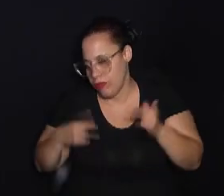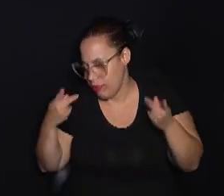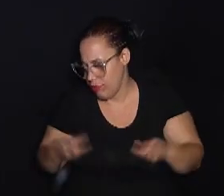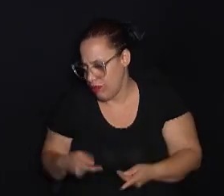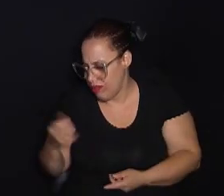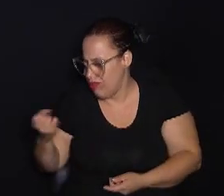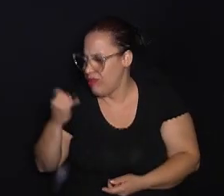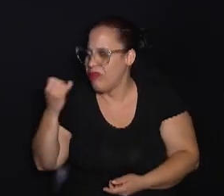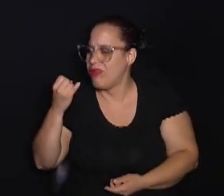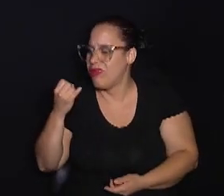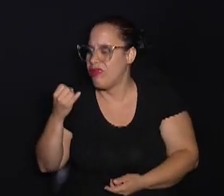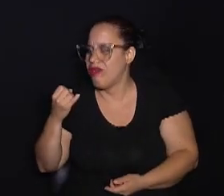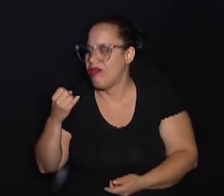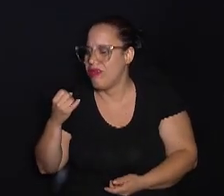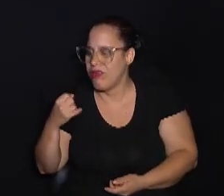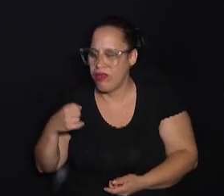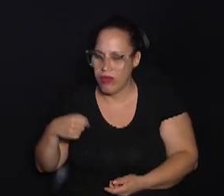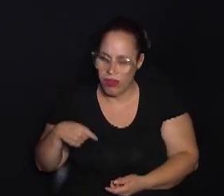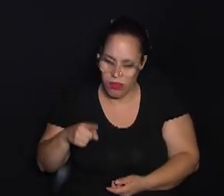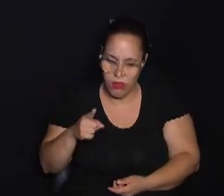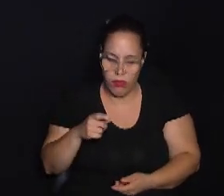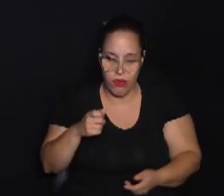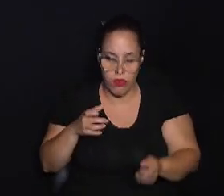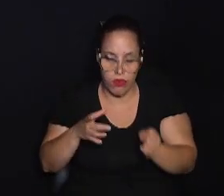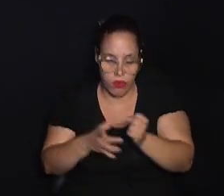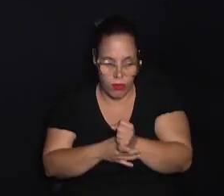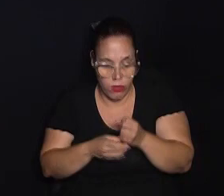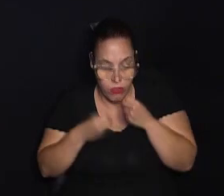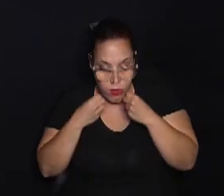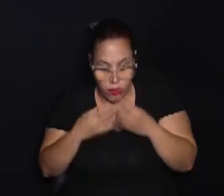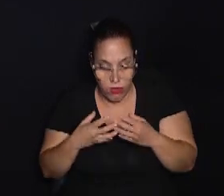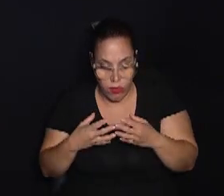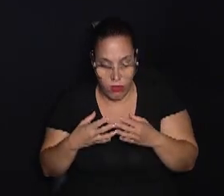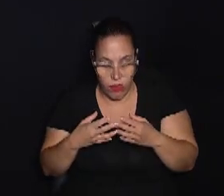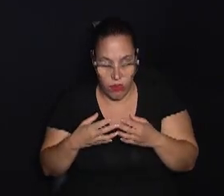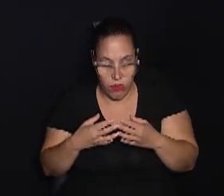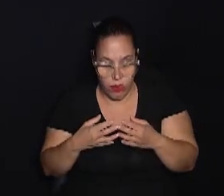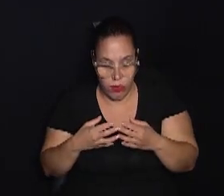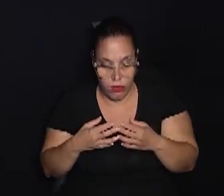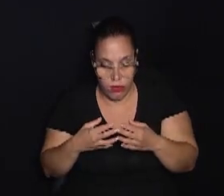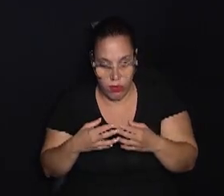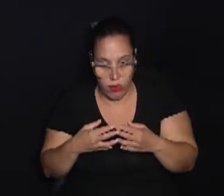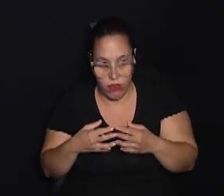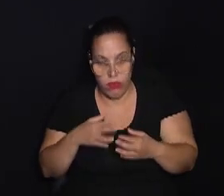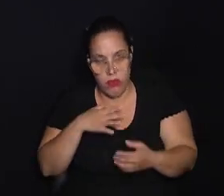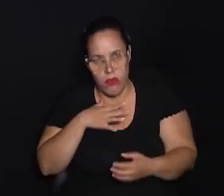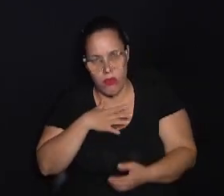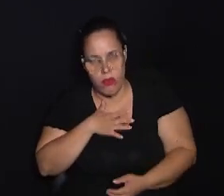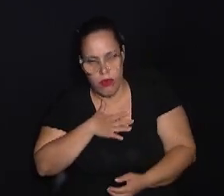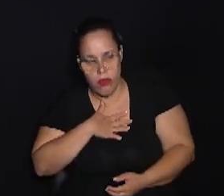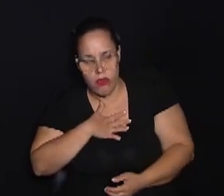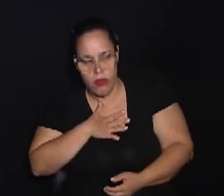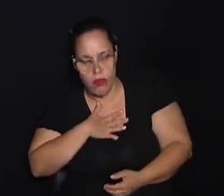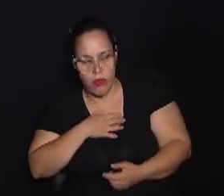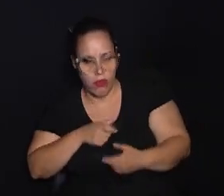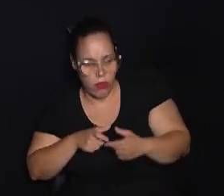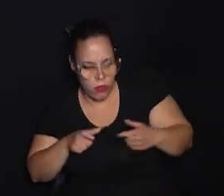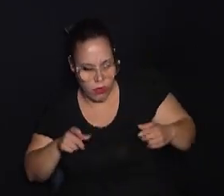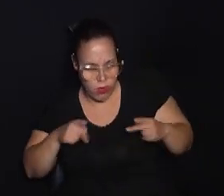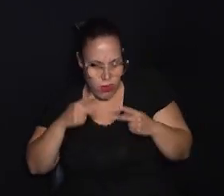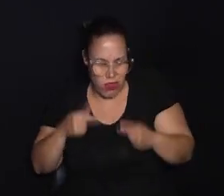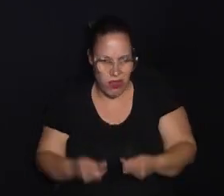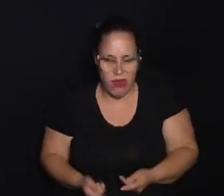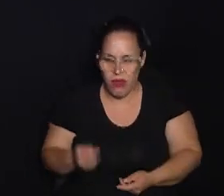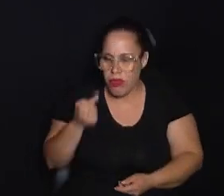importante, inclusive, né? Porque quando você vai garantir o bem-estar dos animais, você também garante a ampliação da humanização, né? De